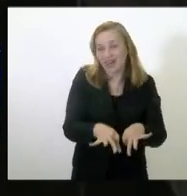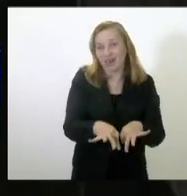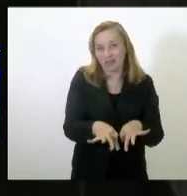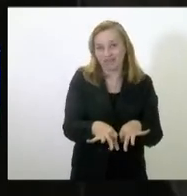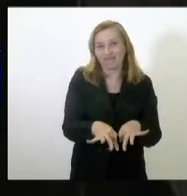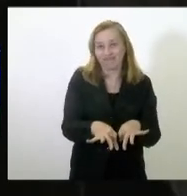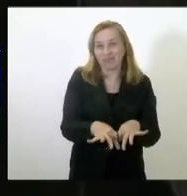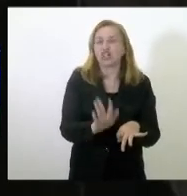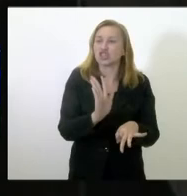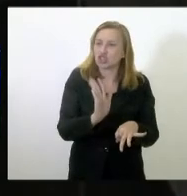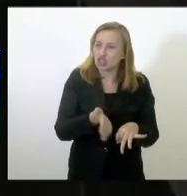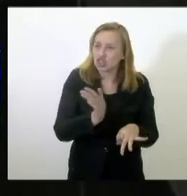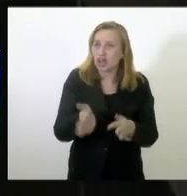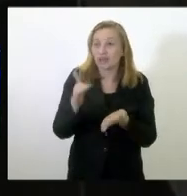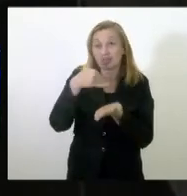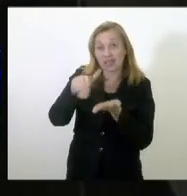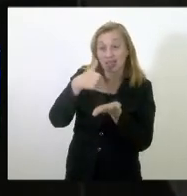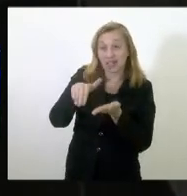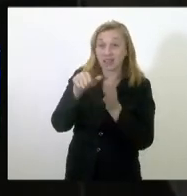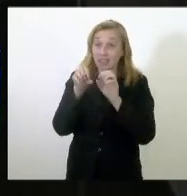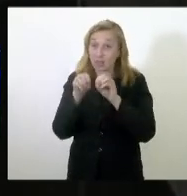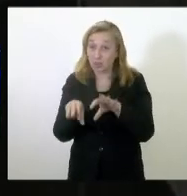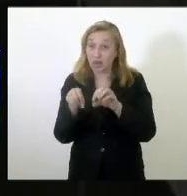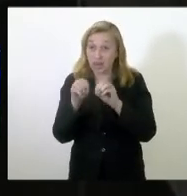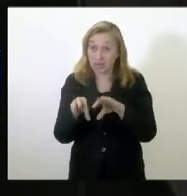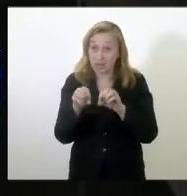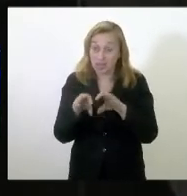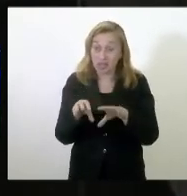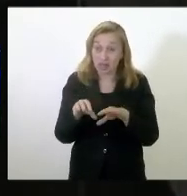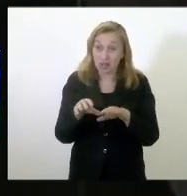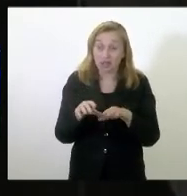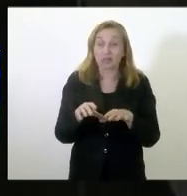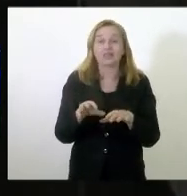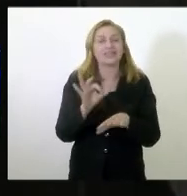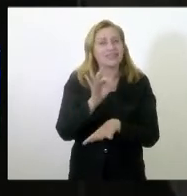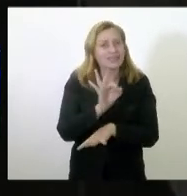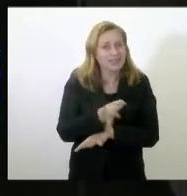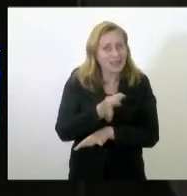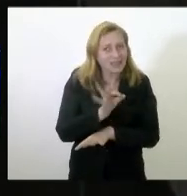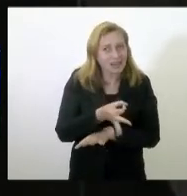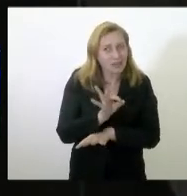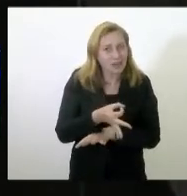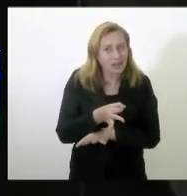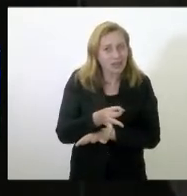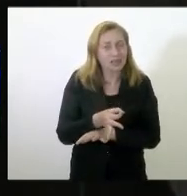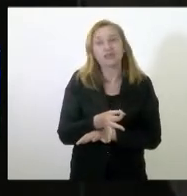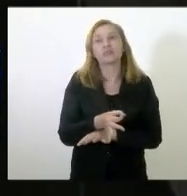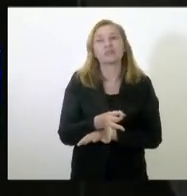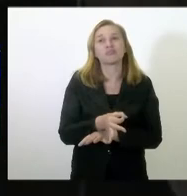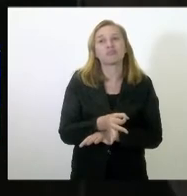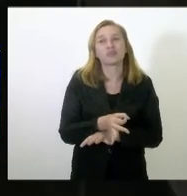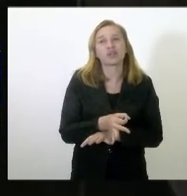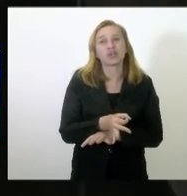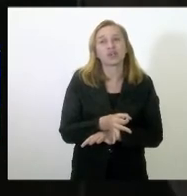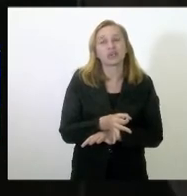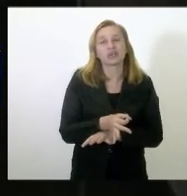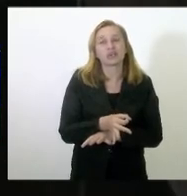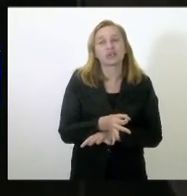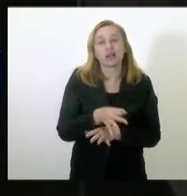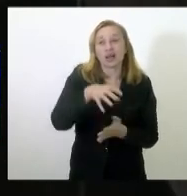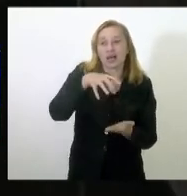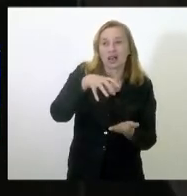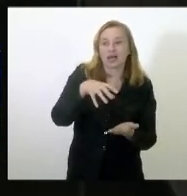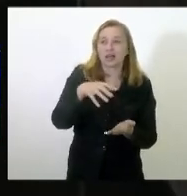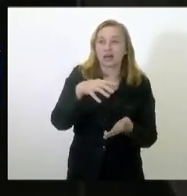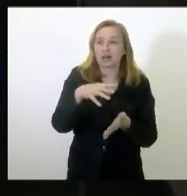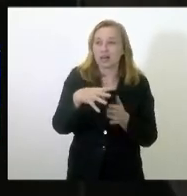Já estive com o secretário de Educação, onde provavelmente as matrículas já